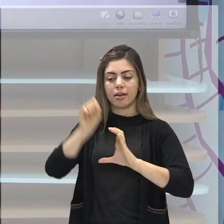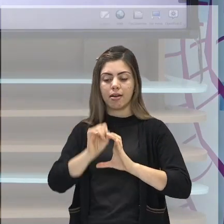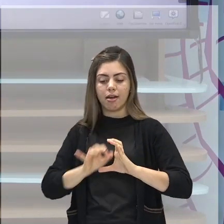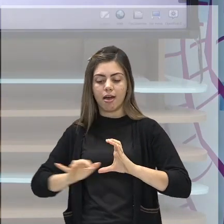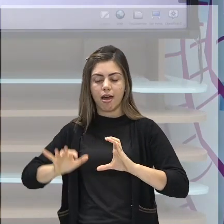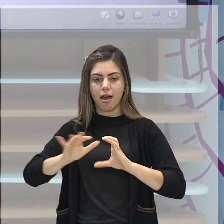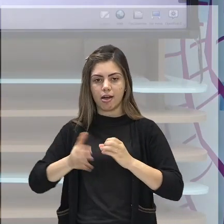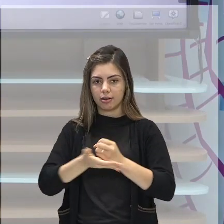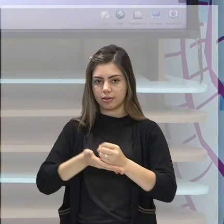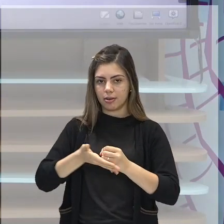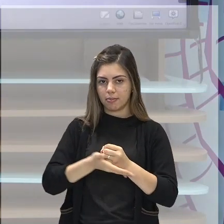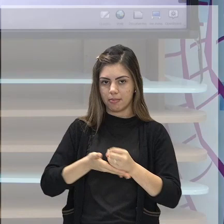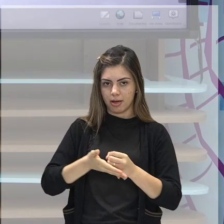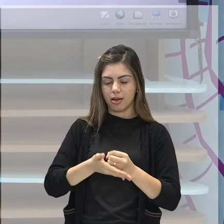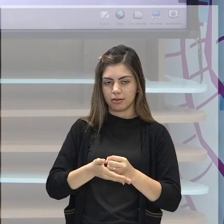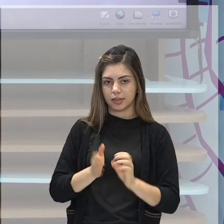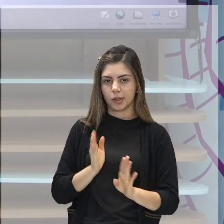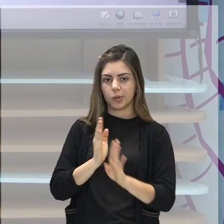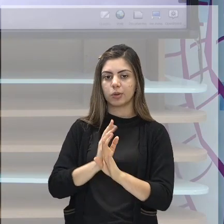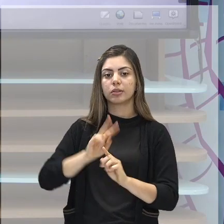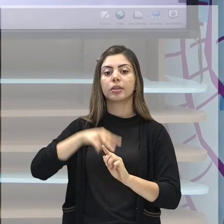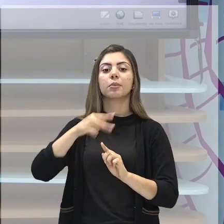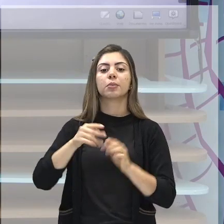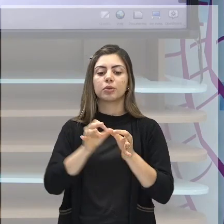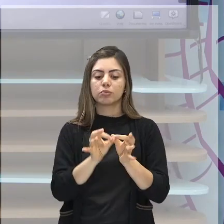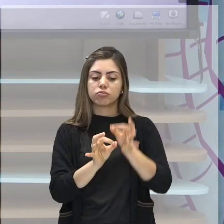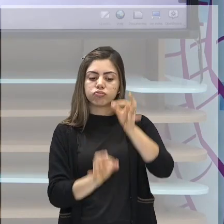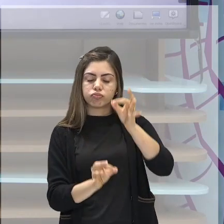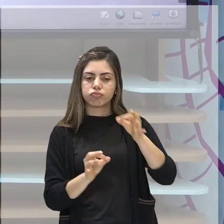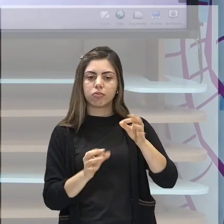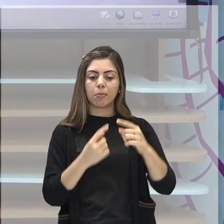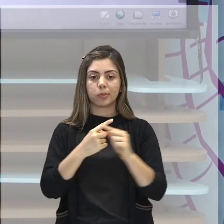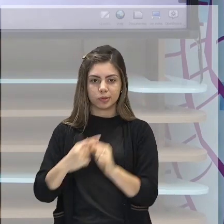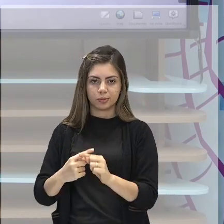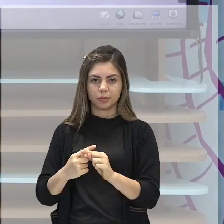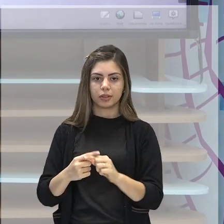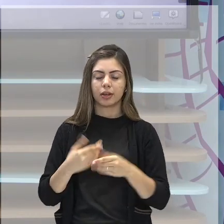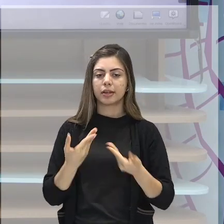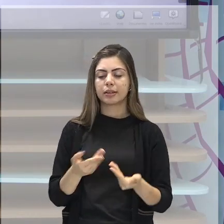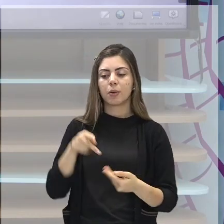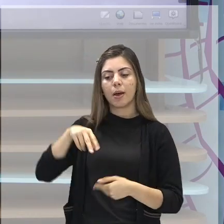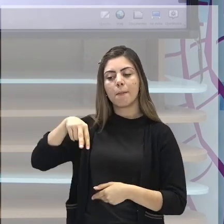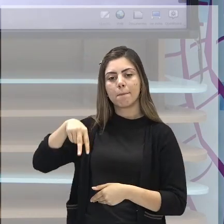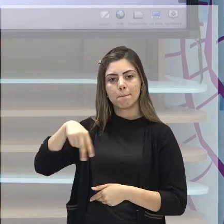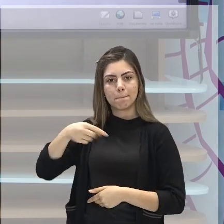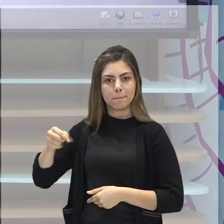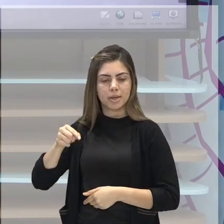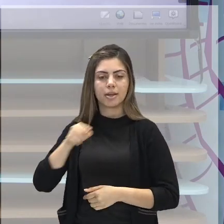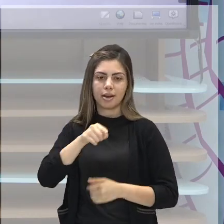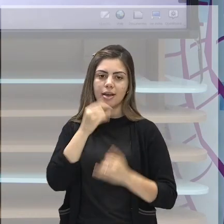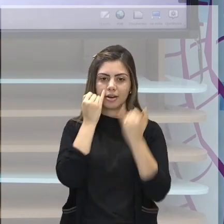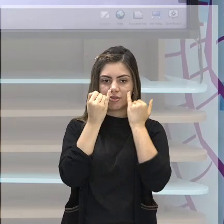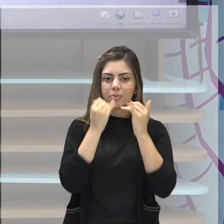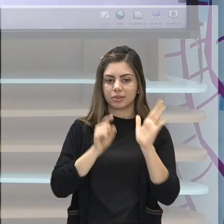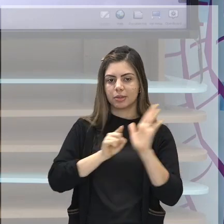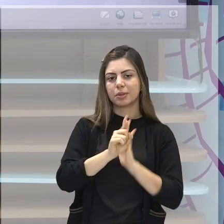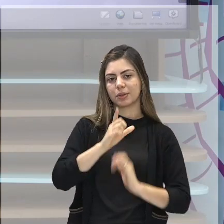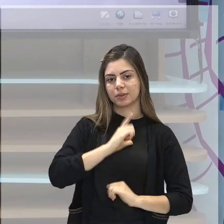base e multiplique pela altura. O valor do π, o problema